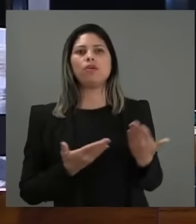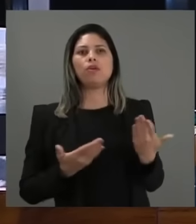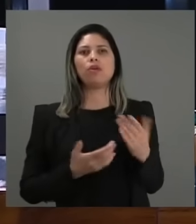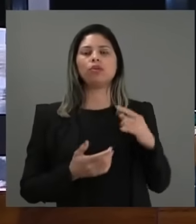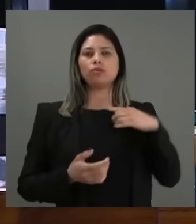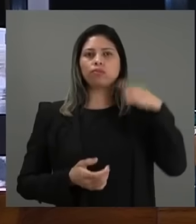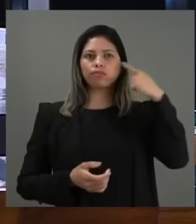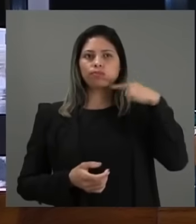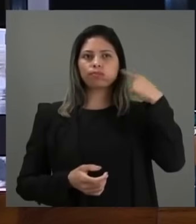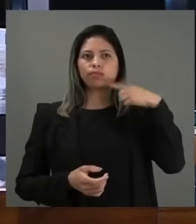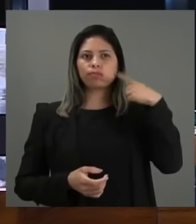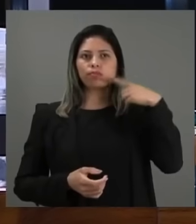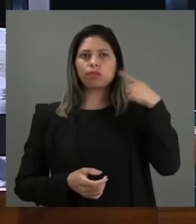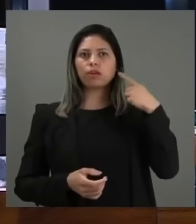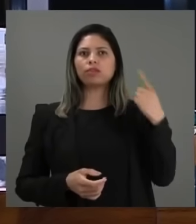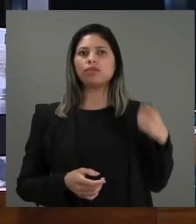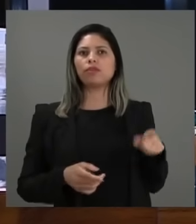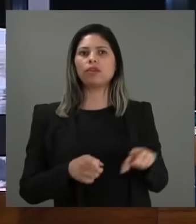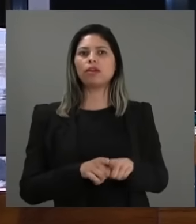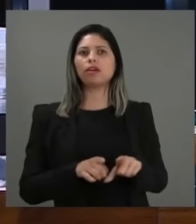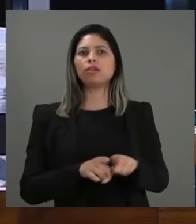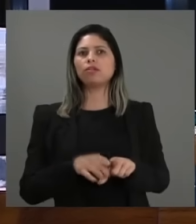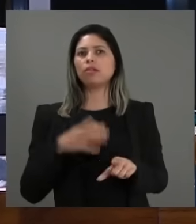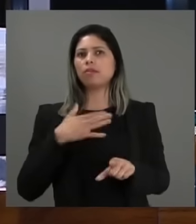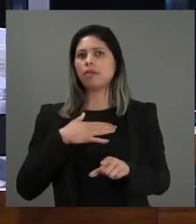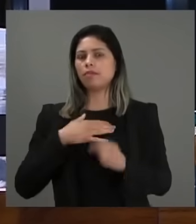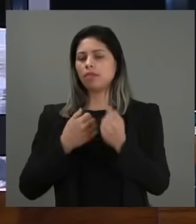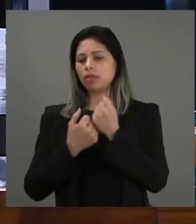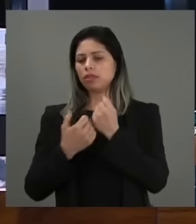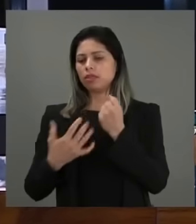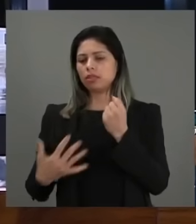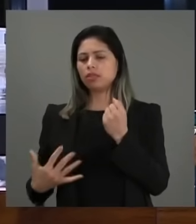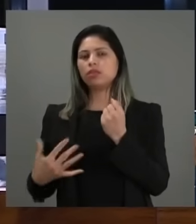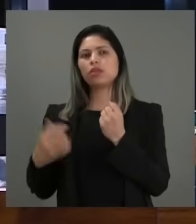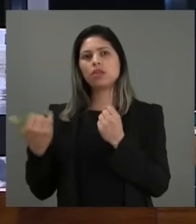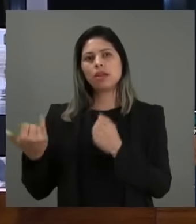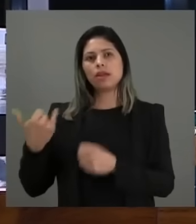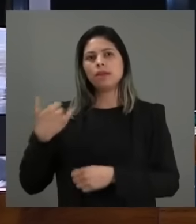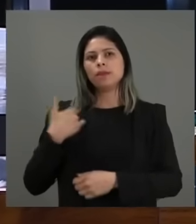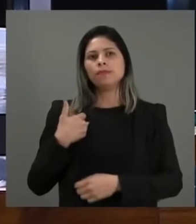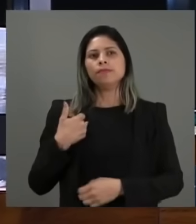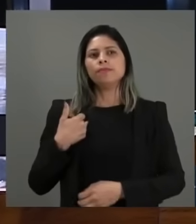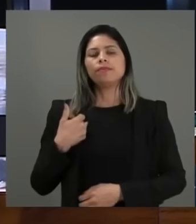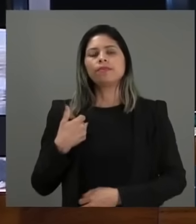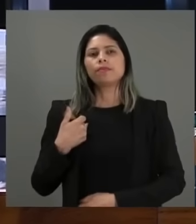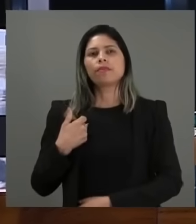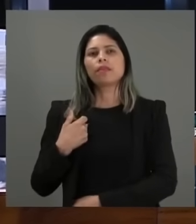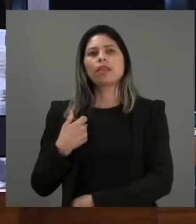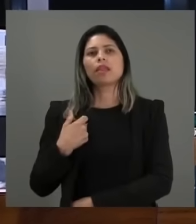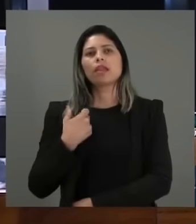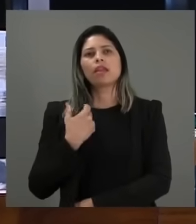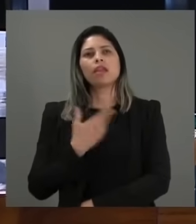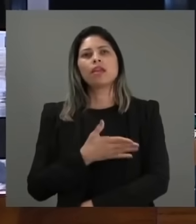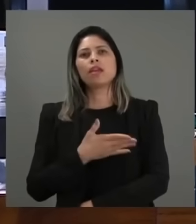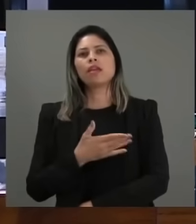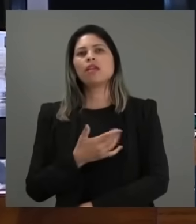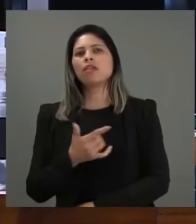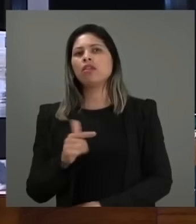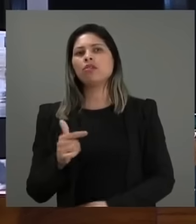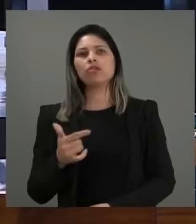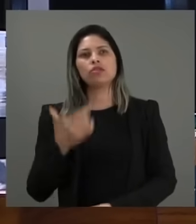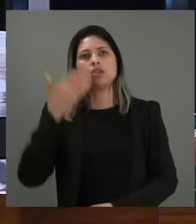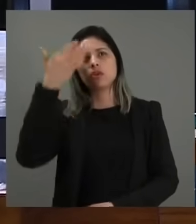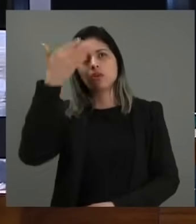advogados, segundo a minha assessoria também passou a informação, de que nem prova de